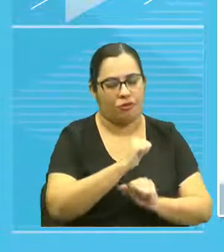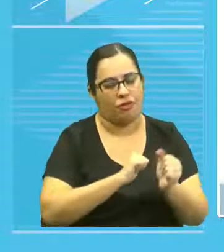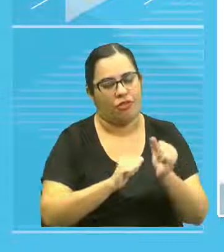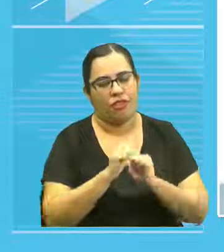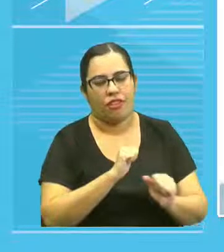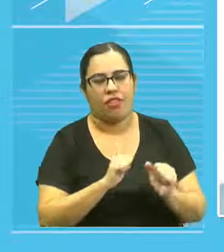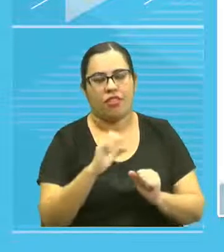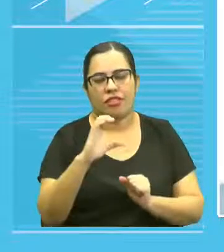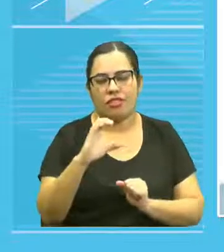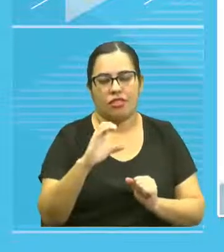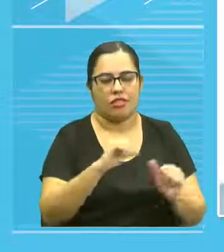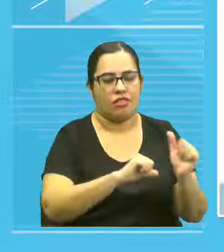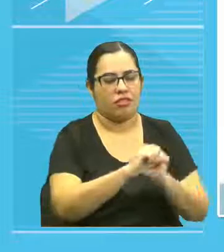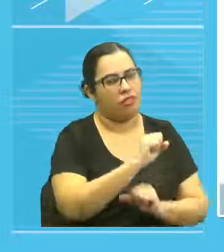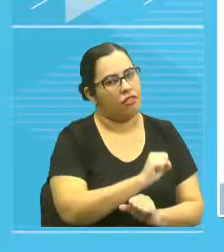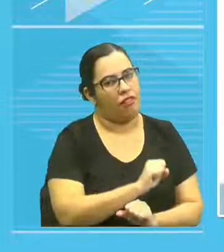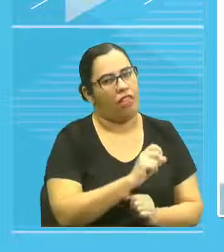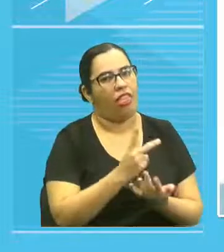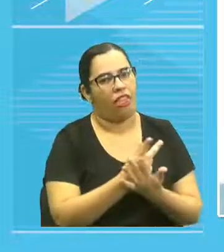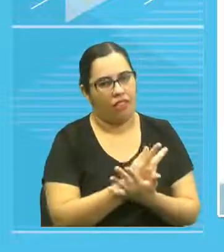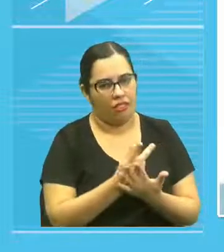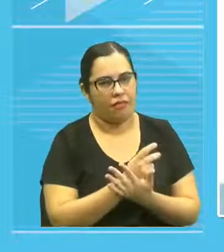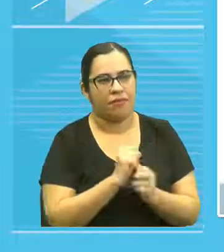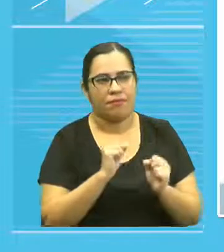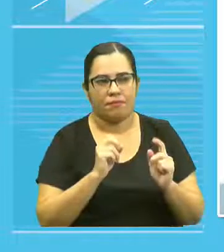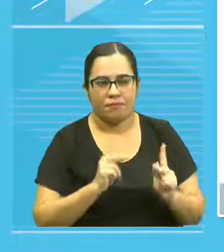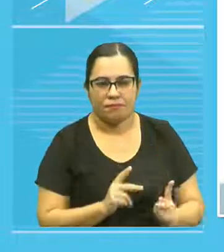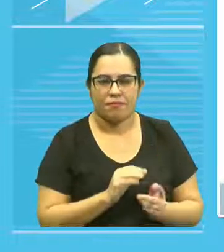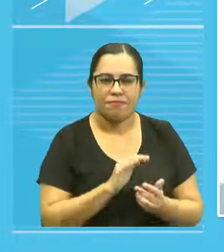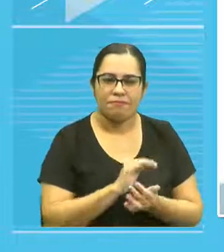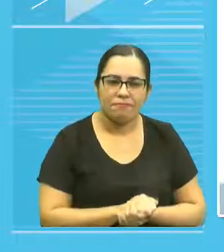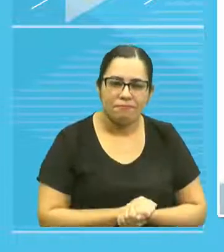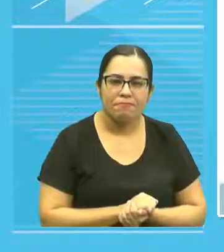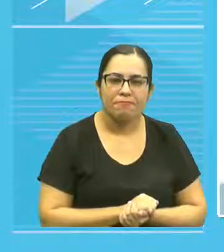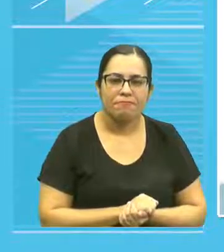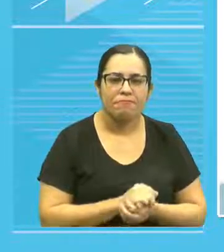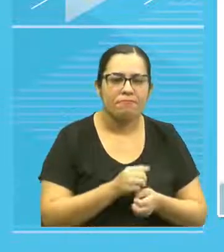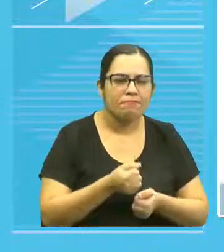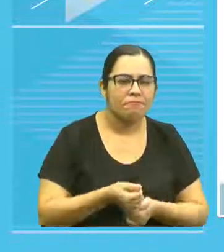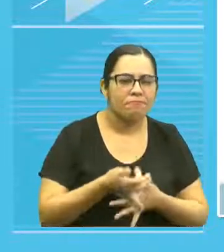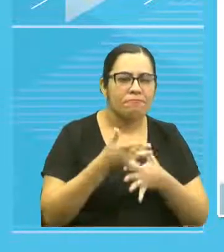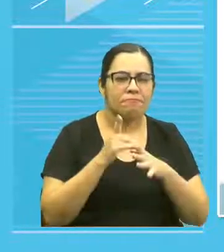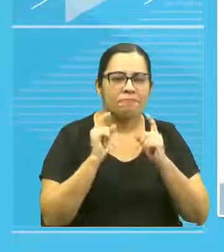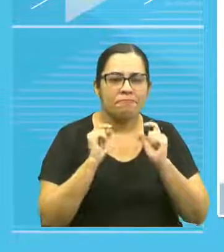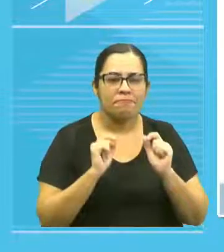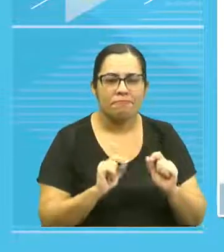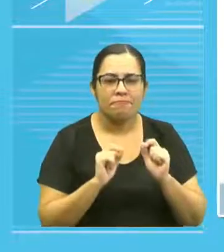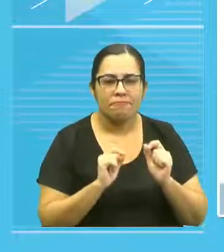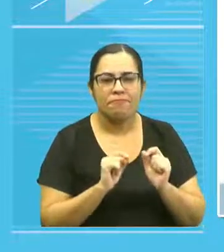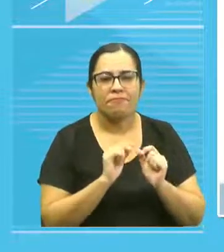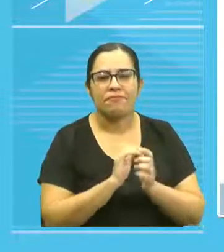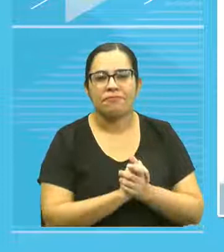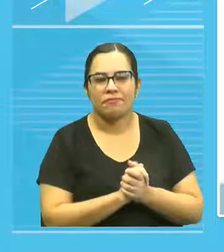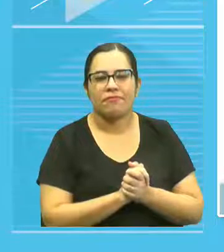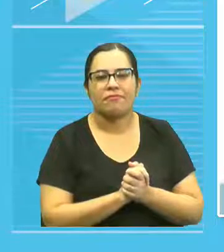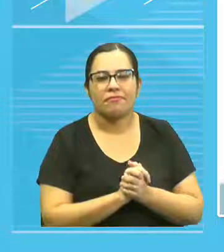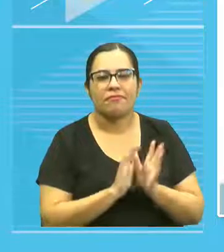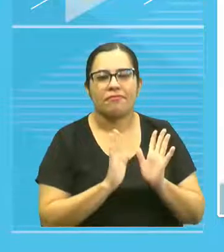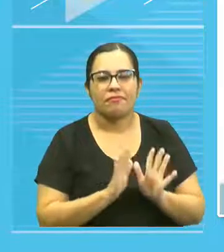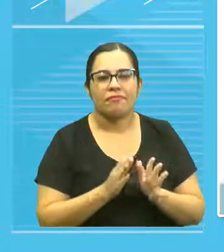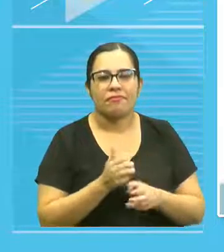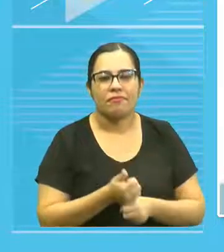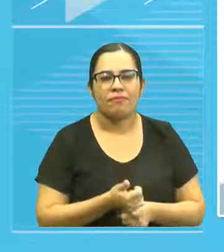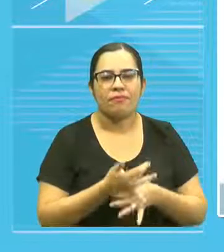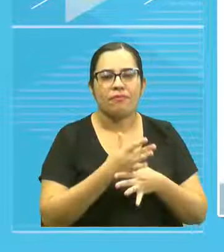vocabular Ah tá bom quer que Gabriel está dizer ele estava interagindo no